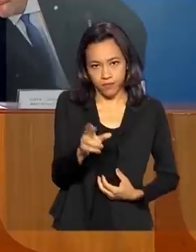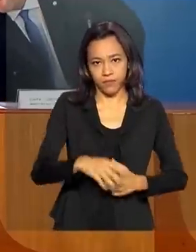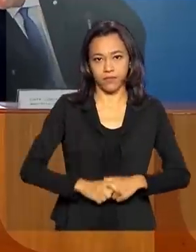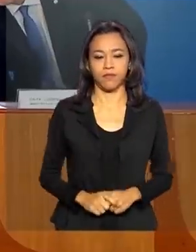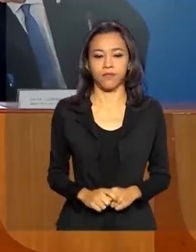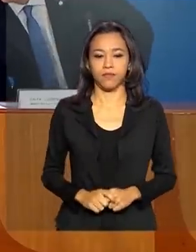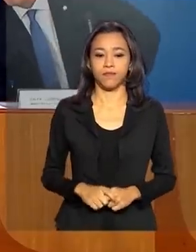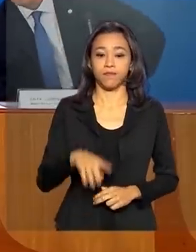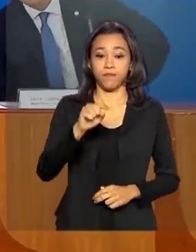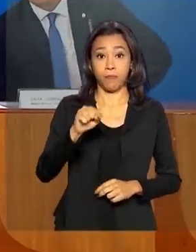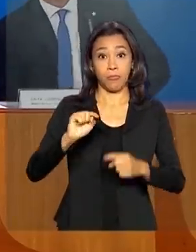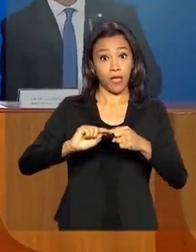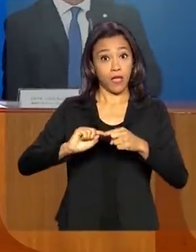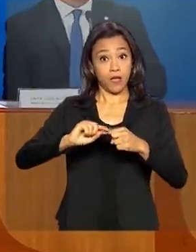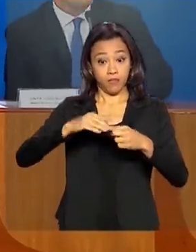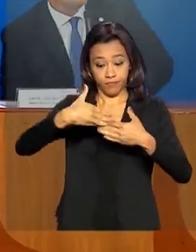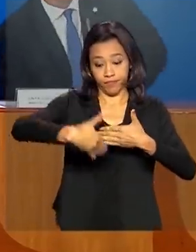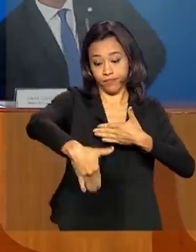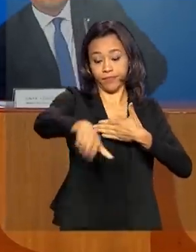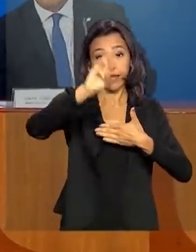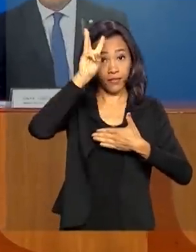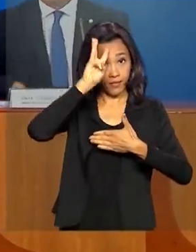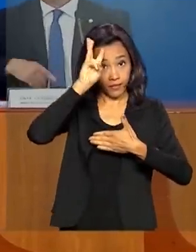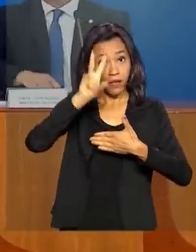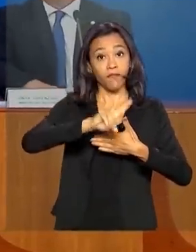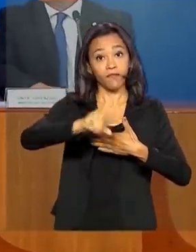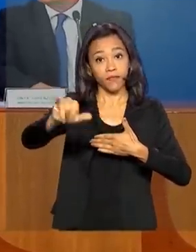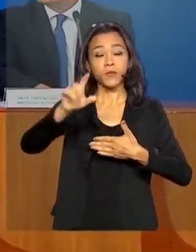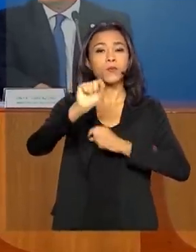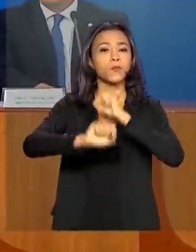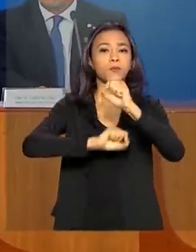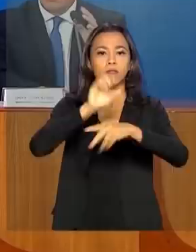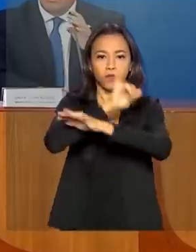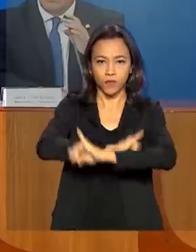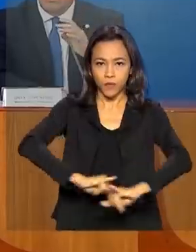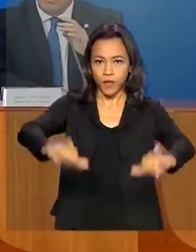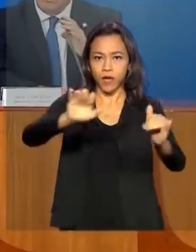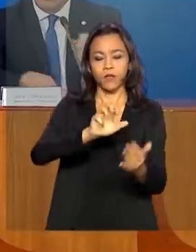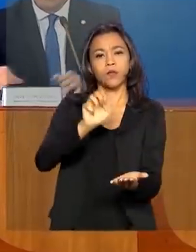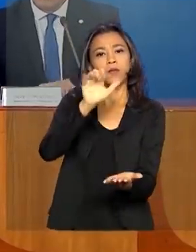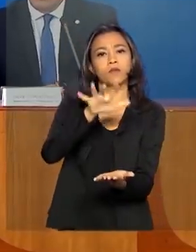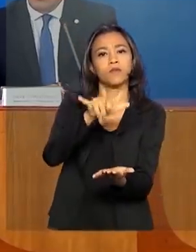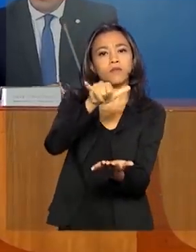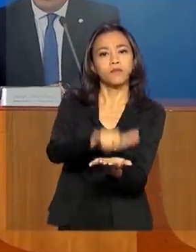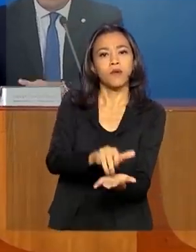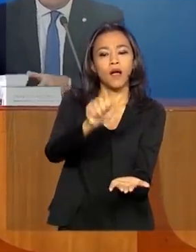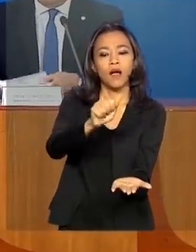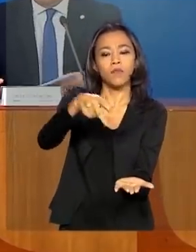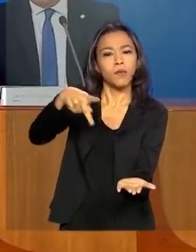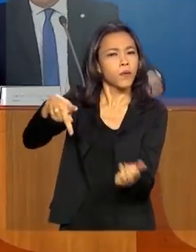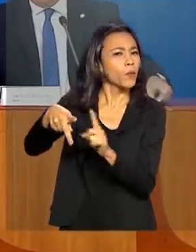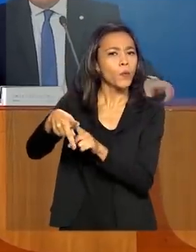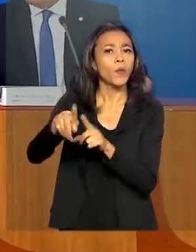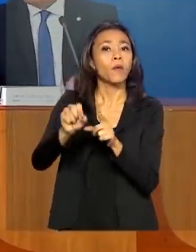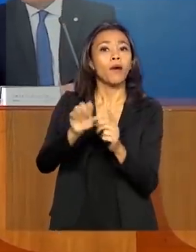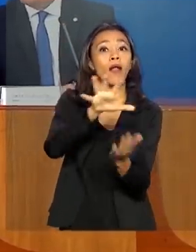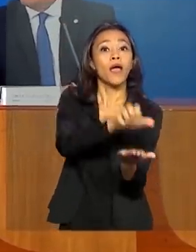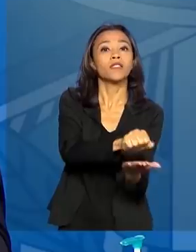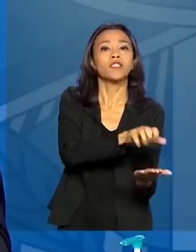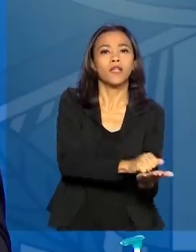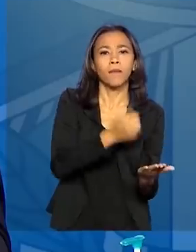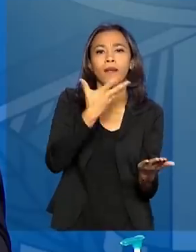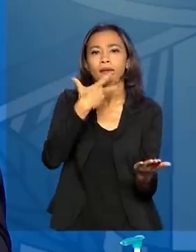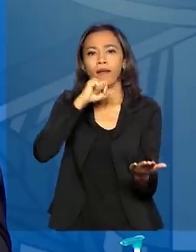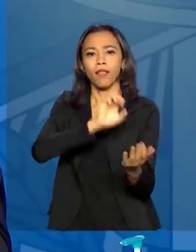Na próxima terça-feira deverá ser lançado um aplicativo para registrar quem está fora do Cadastro